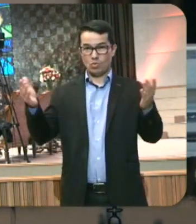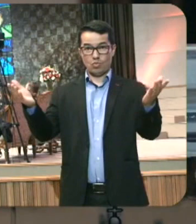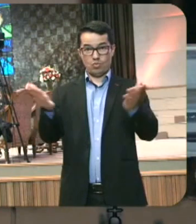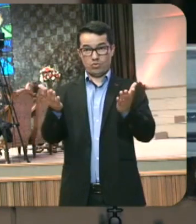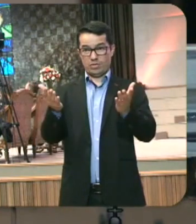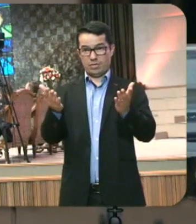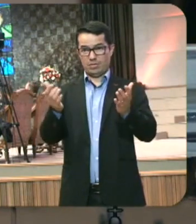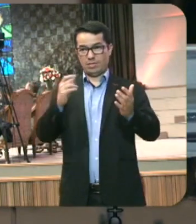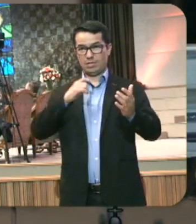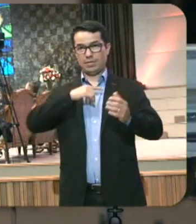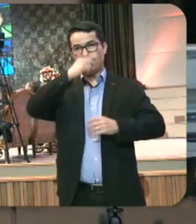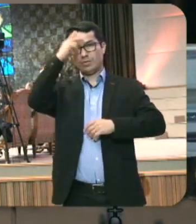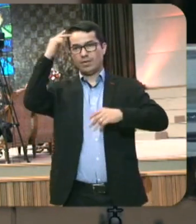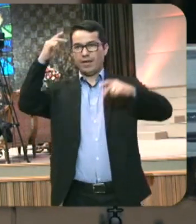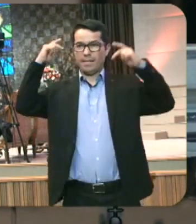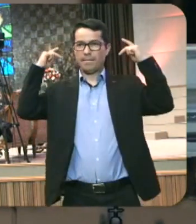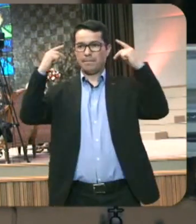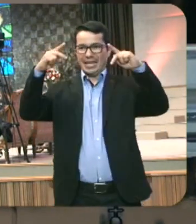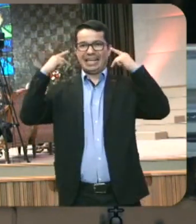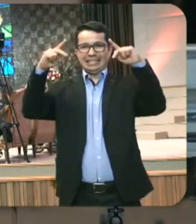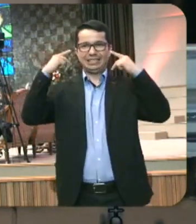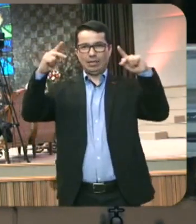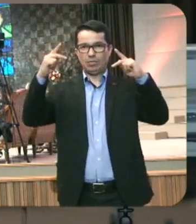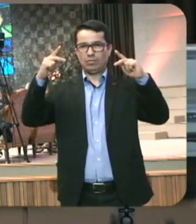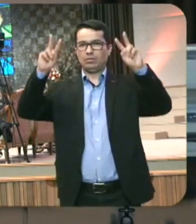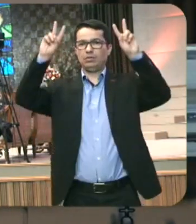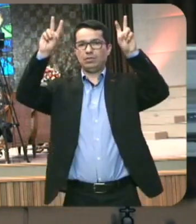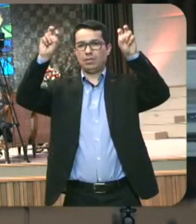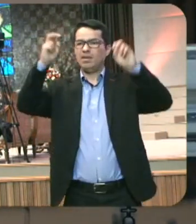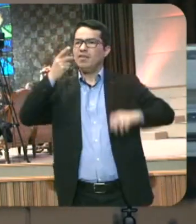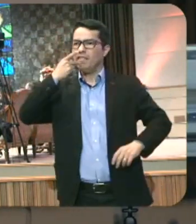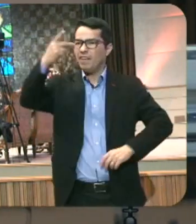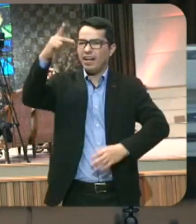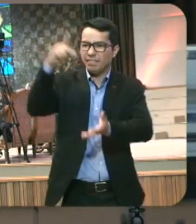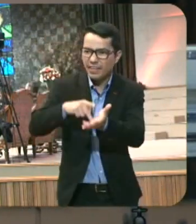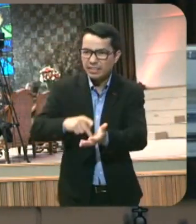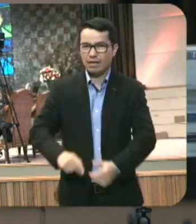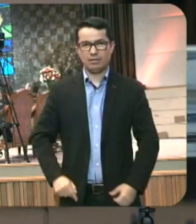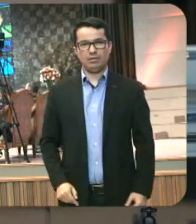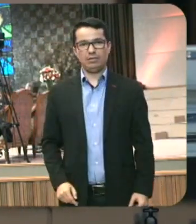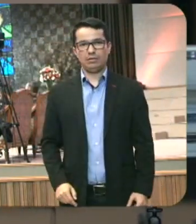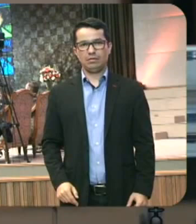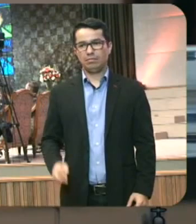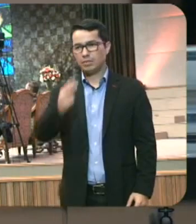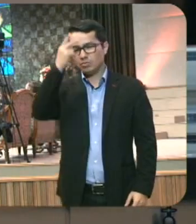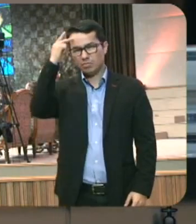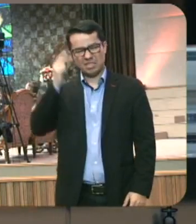mensagem como essa é loucura, e viver é mais loucura ainda.